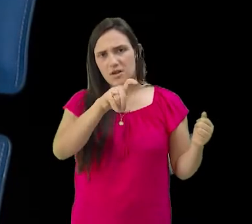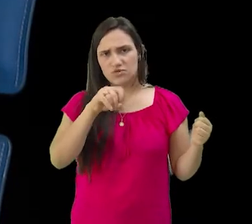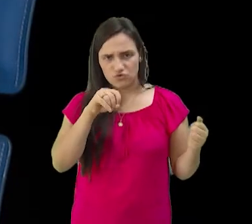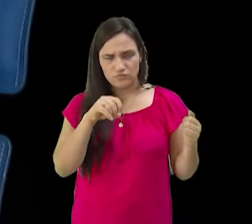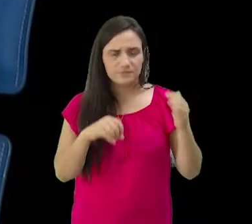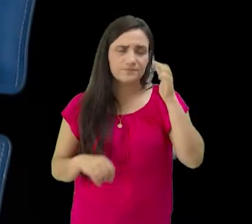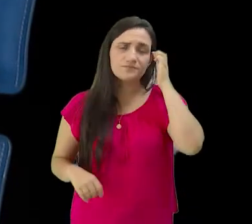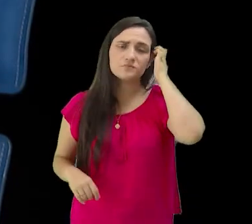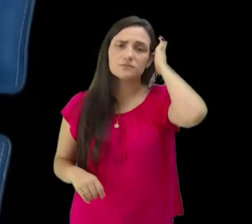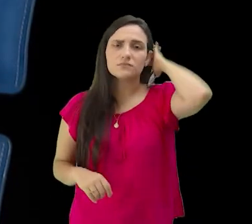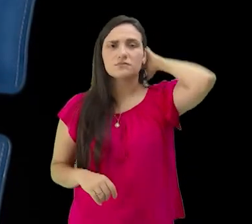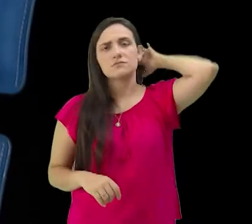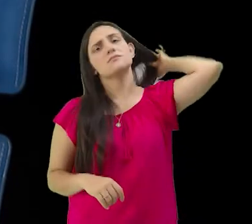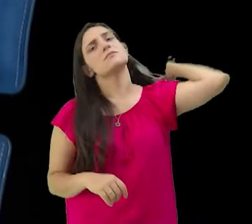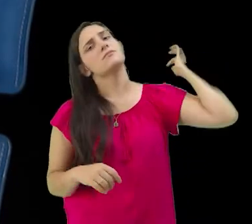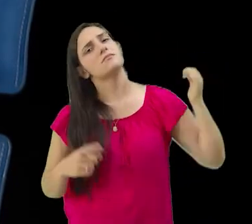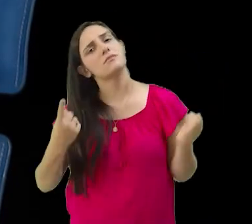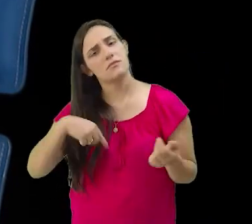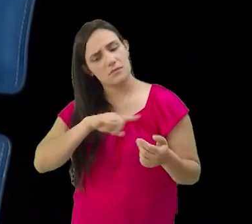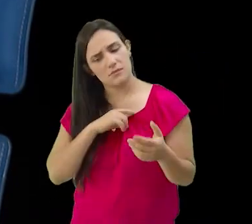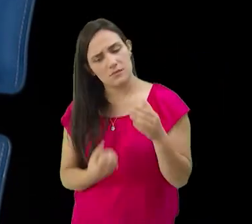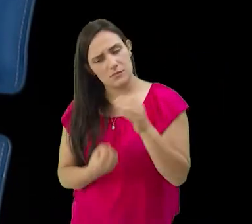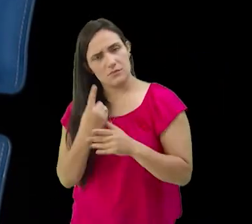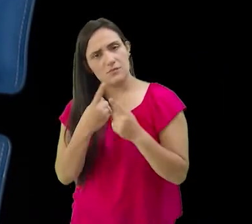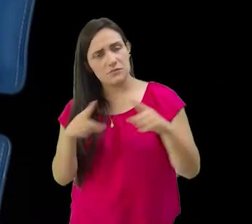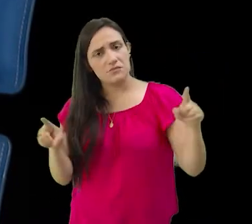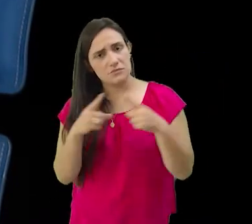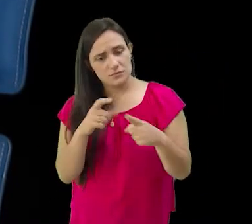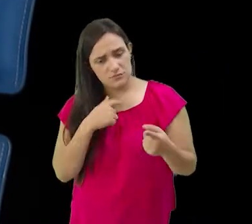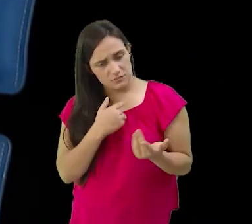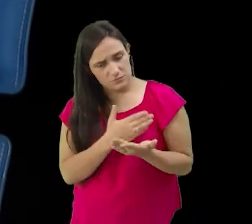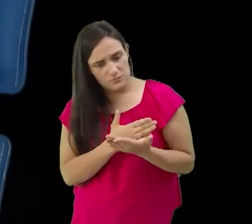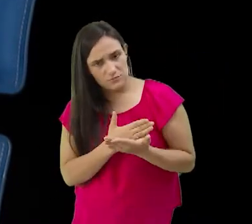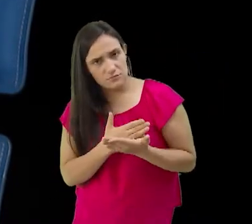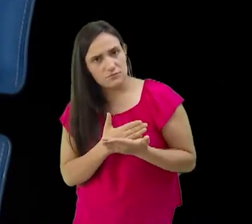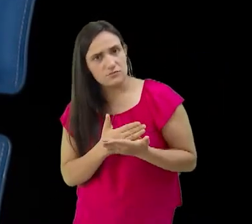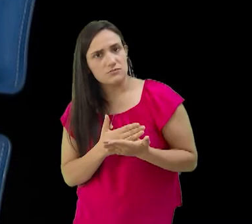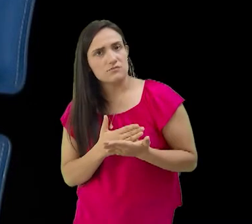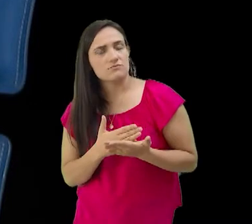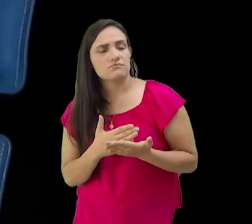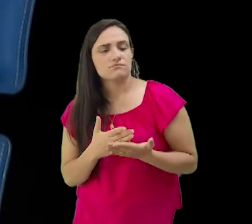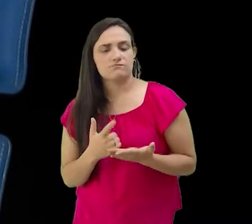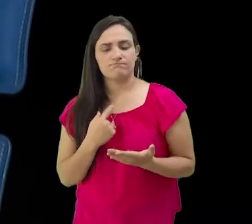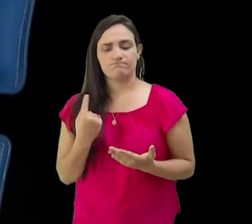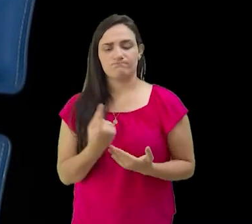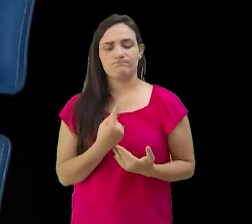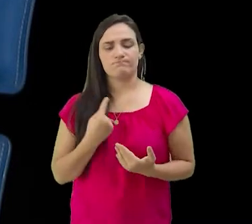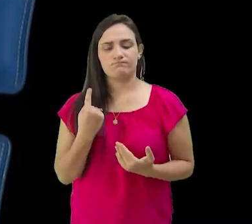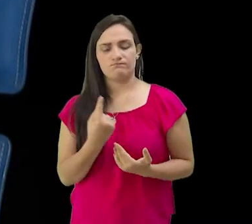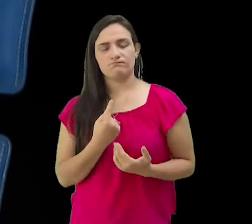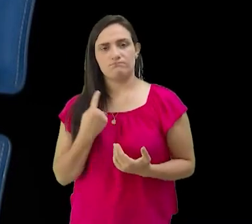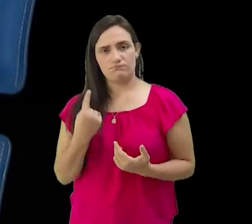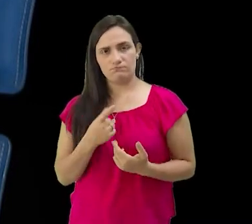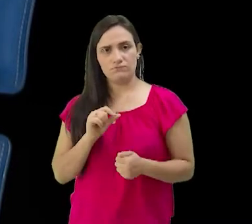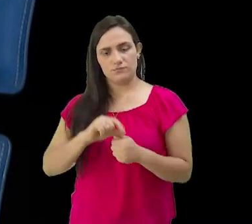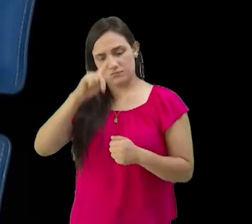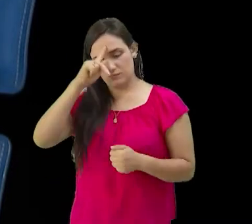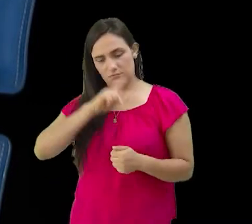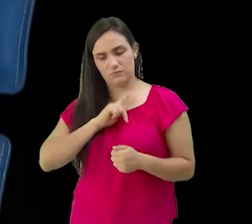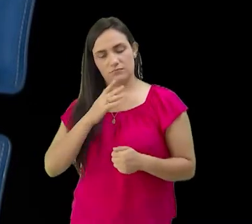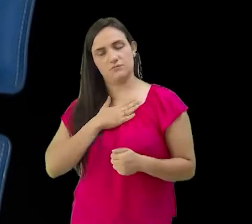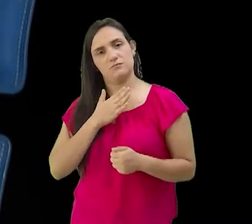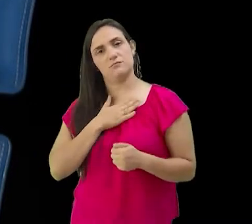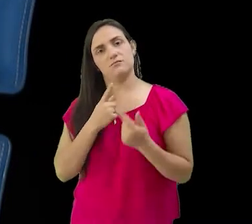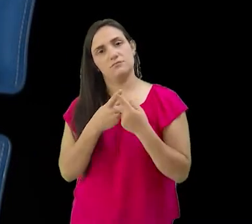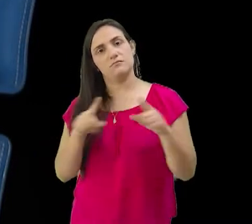contrabaixo. E aí, e foi assim o start, né, com a minha carreira mais solo, vamos dizer assim,